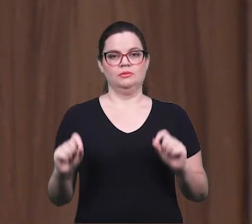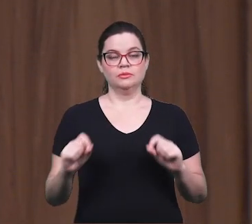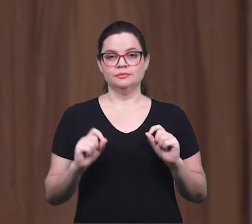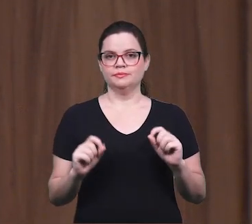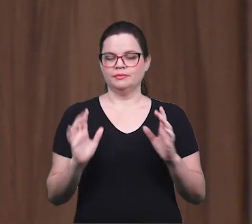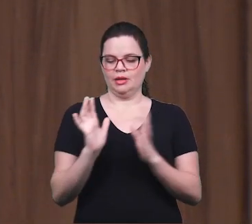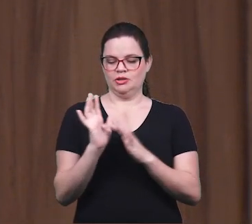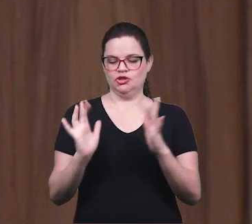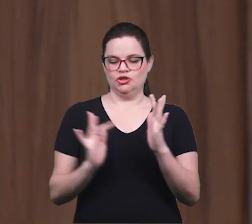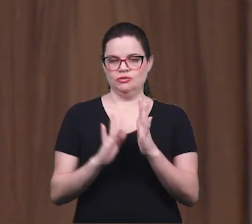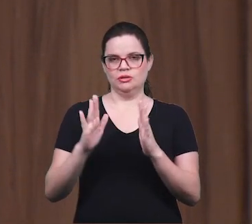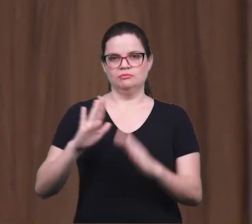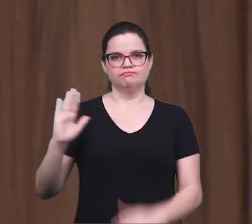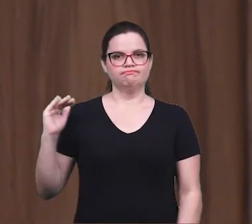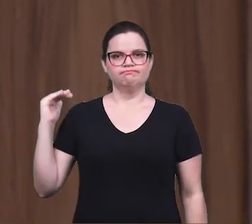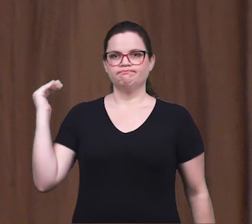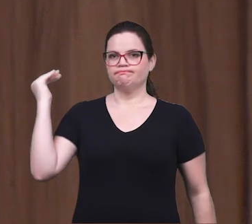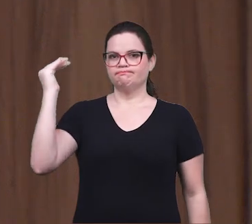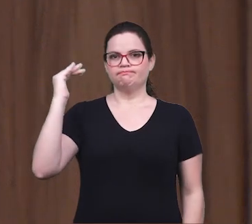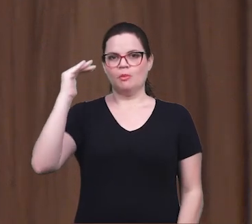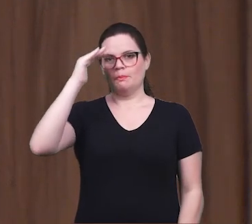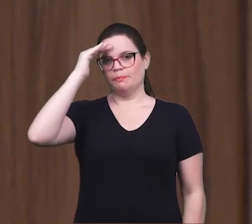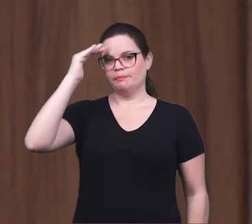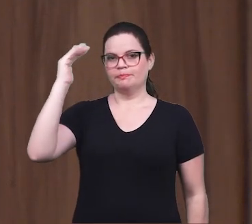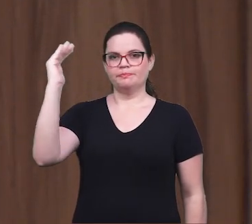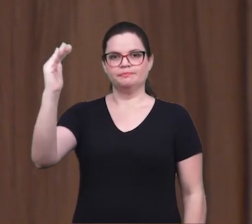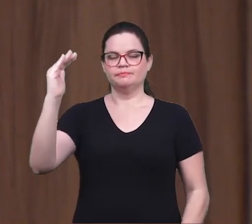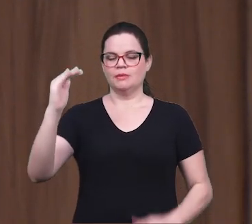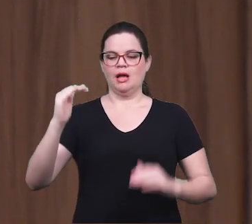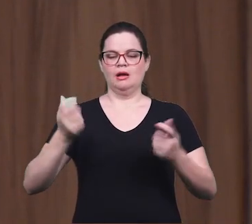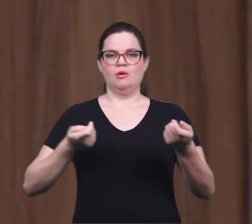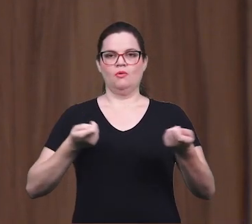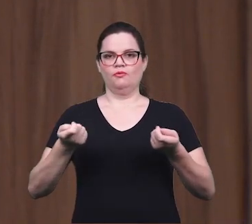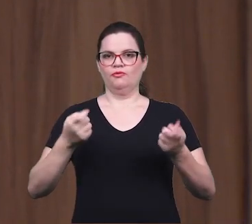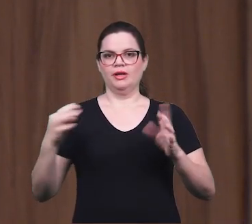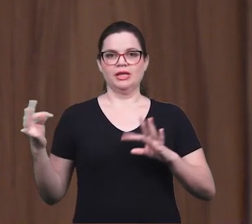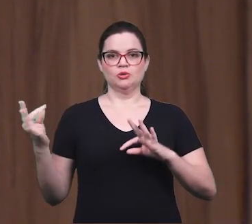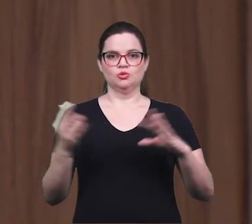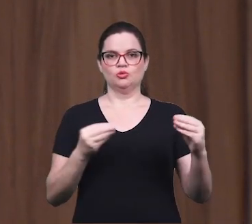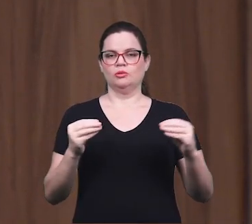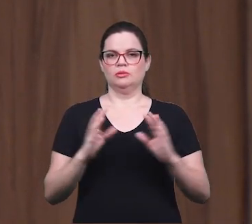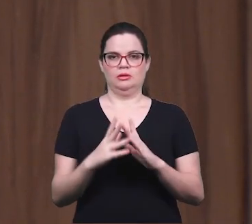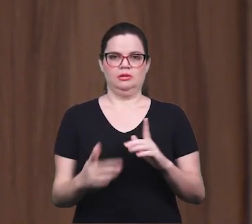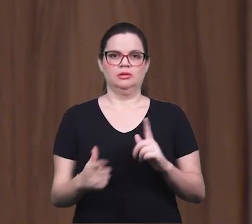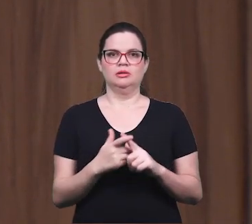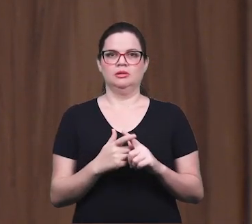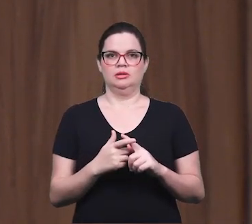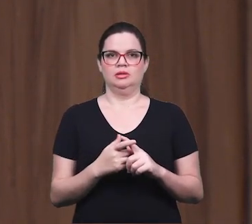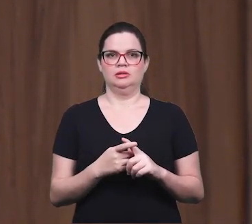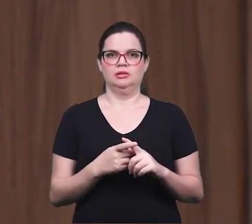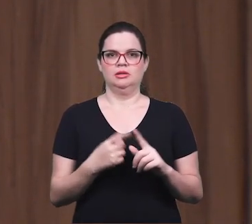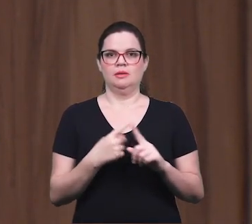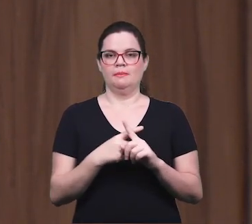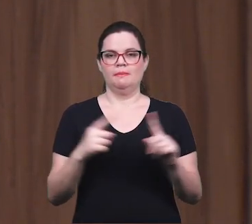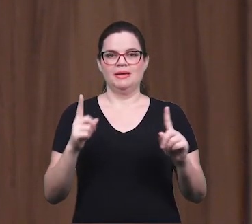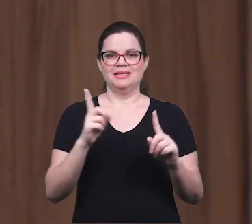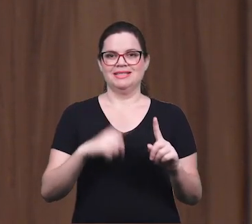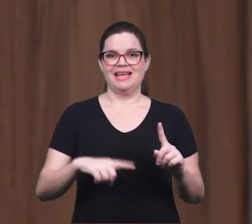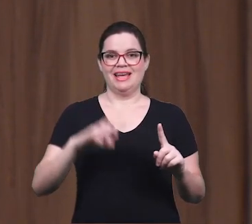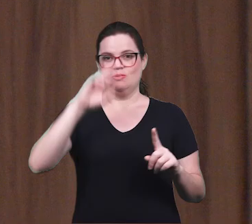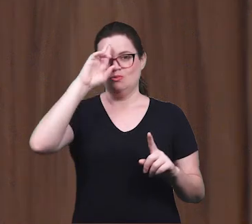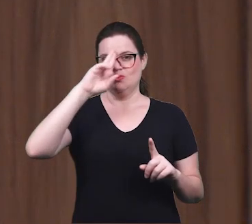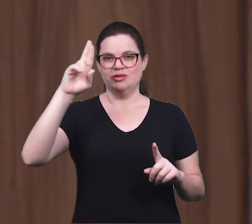Jesus é Senhor sobre a igreja, Ele é o cabeça, mas Ele é Senhor de todas